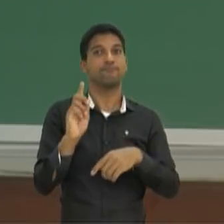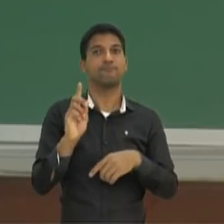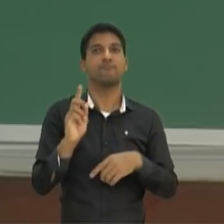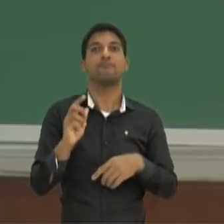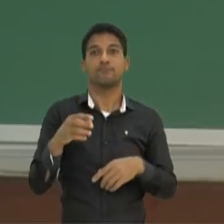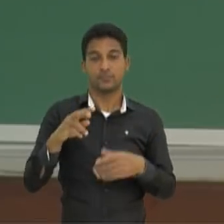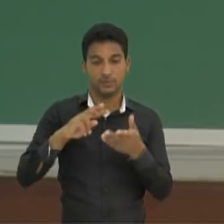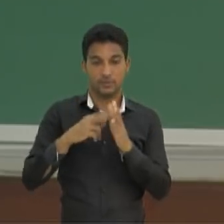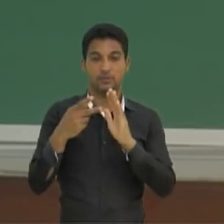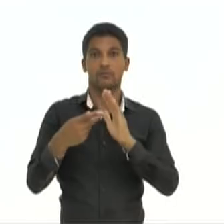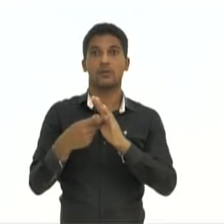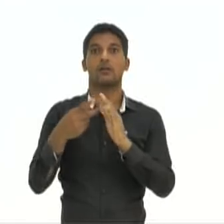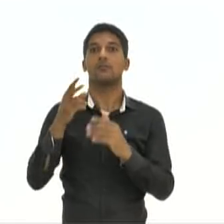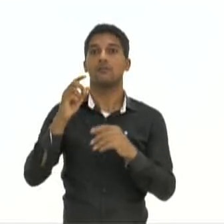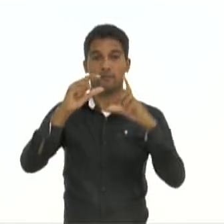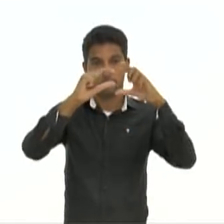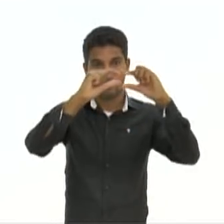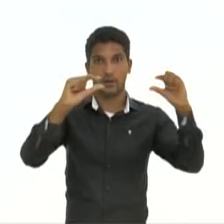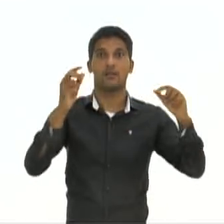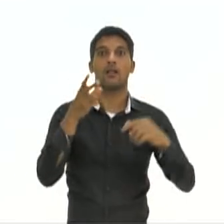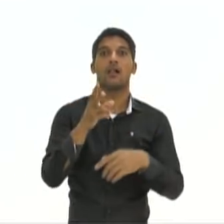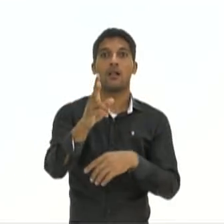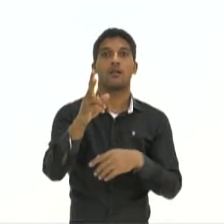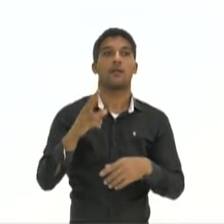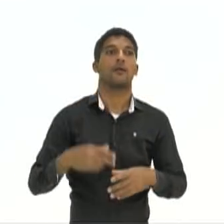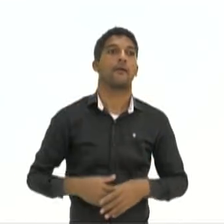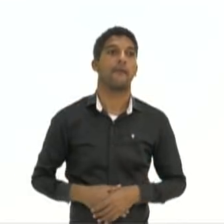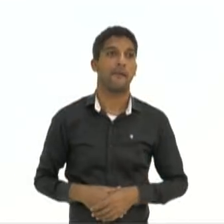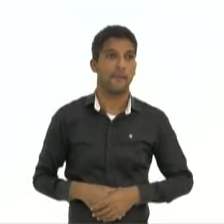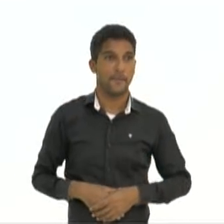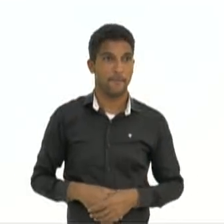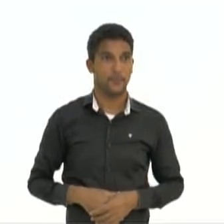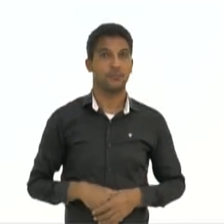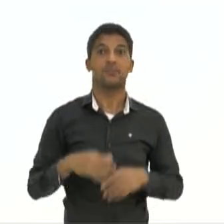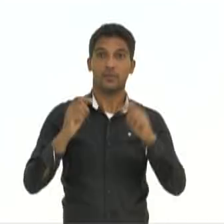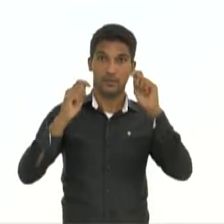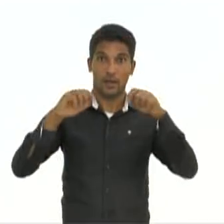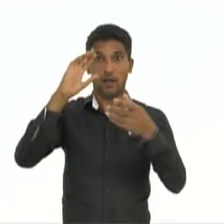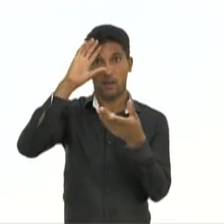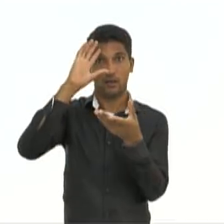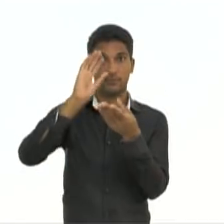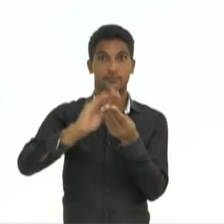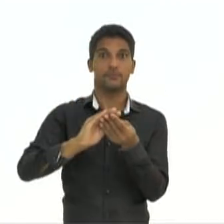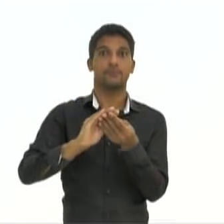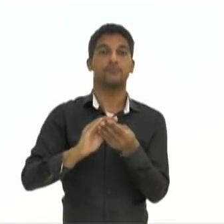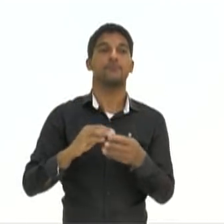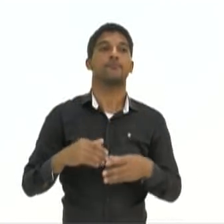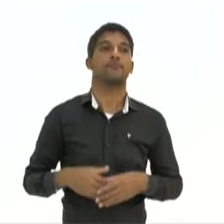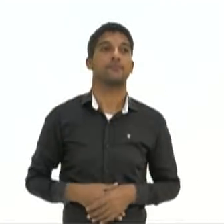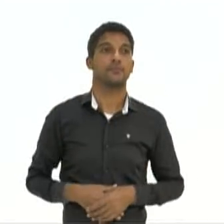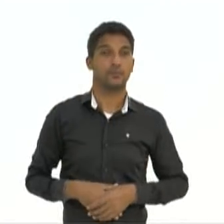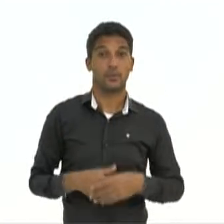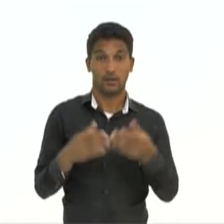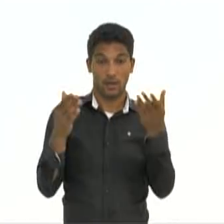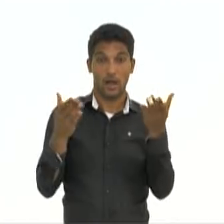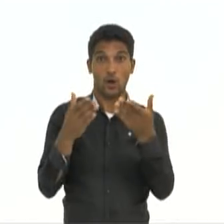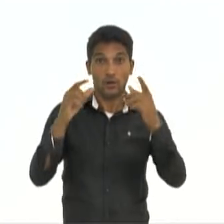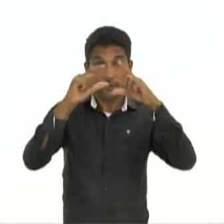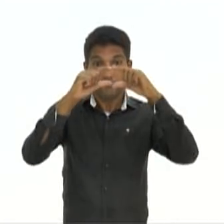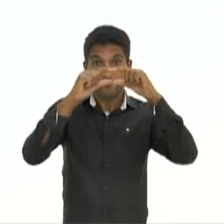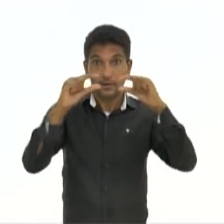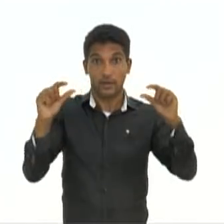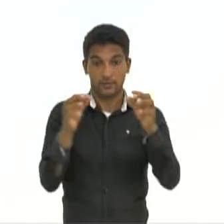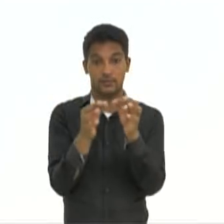lembram desse exercício? Vamos ler aqui, ó. Podemos ter orações em período simples, com um verbo apenas, mas também podemos ter